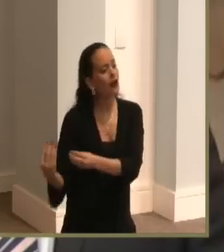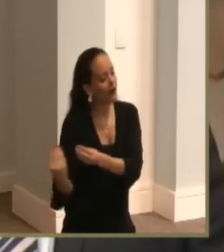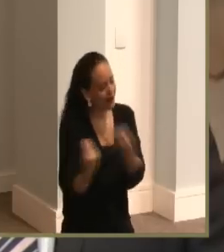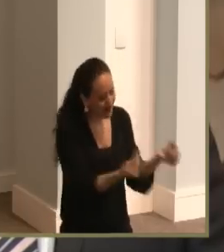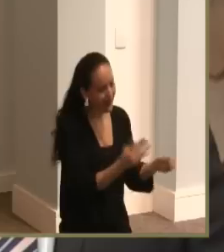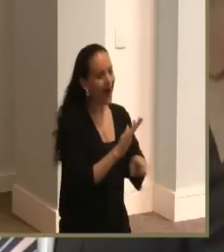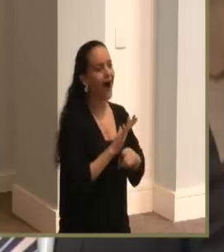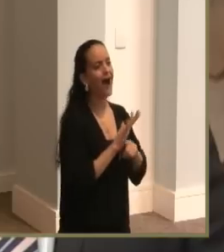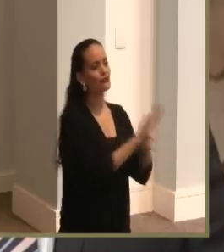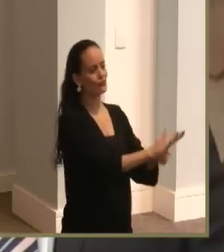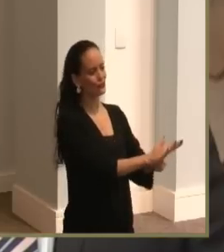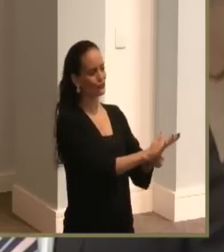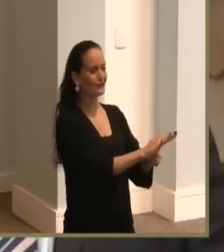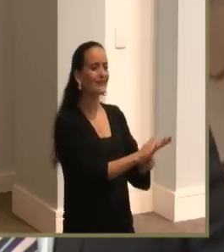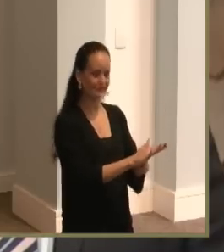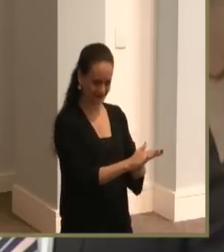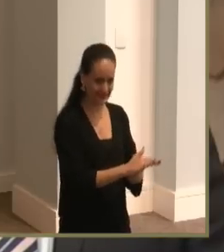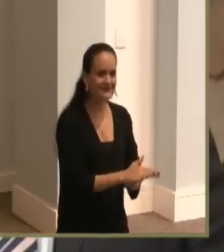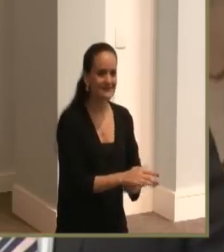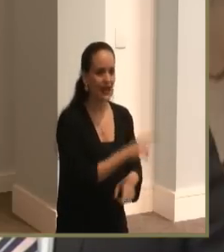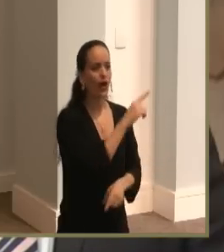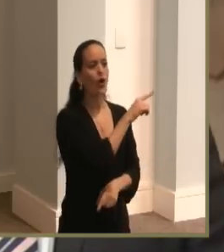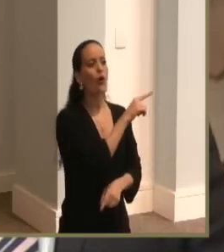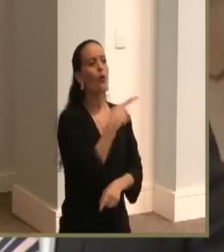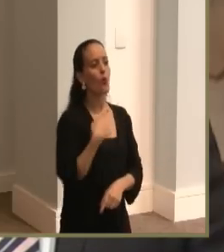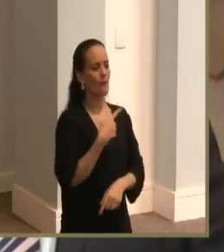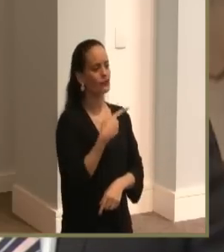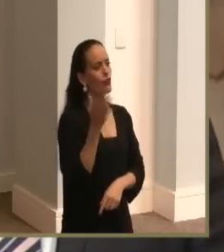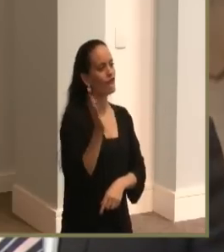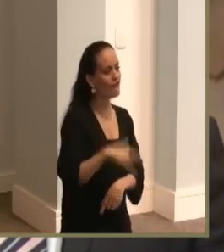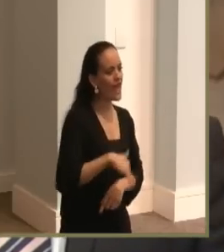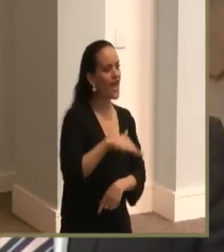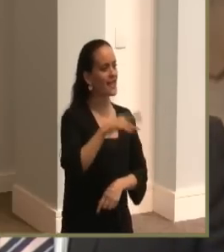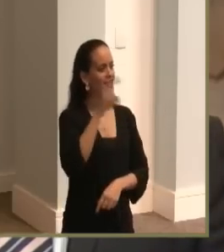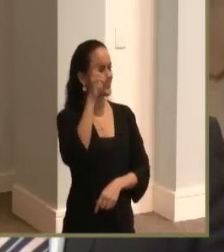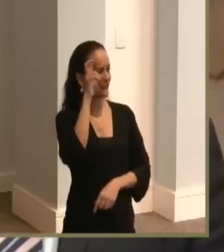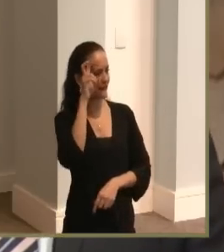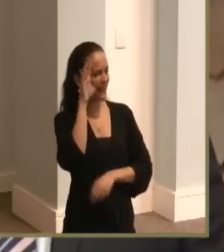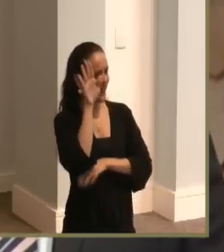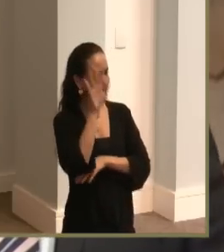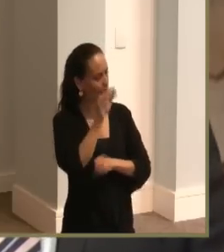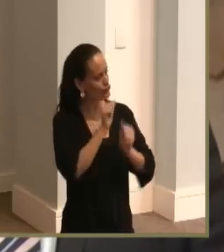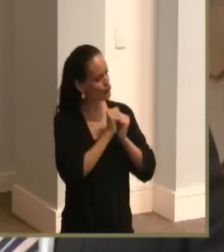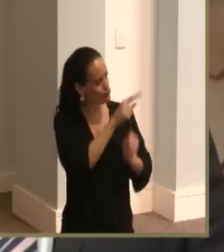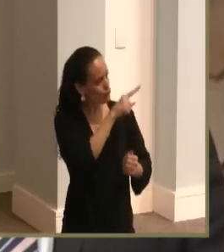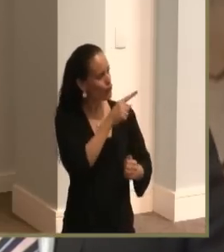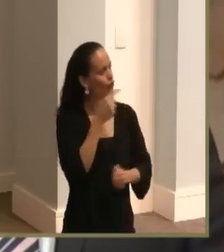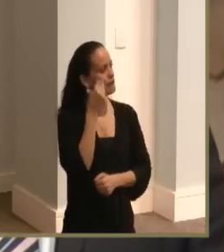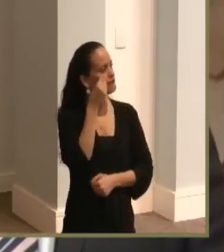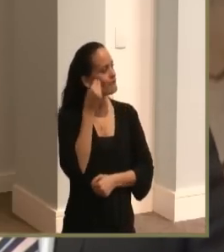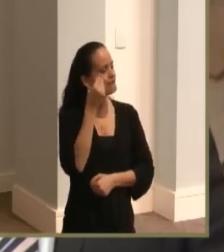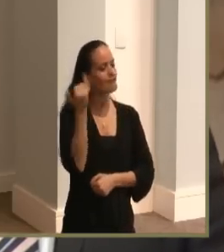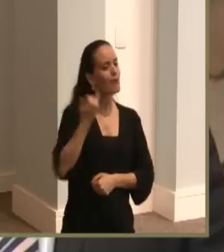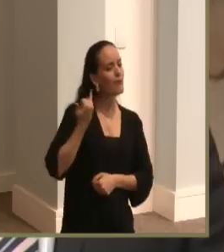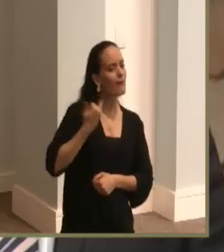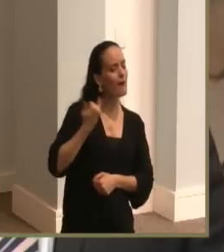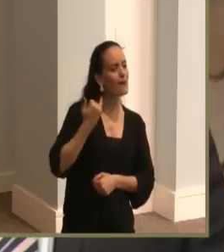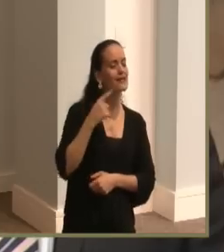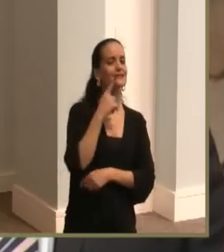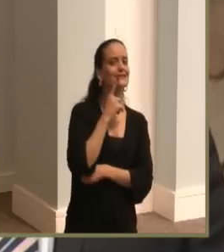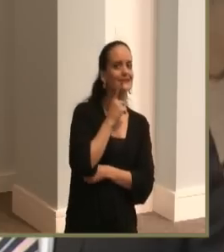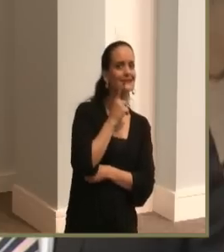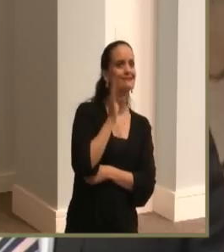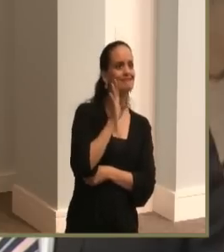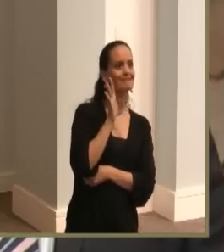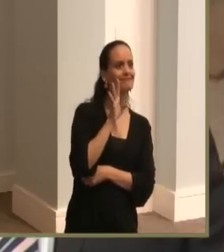tenho a alegria e o privilégio de estar com elas nas quintas-feiras, tomando um cafezinho, orando, ouvindo as suas experiências. Tem sido uma bênção. E se